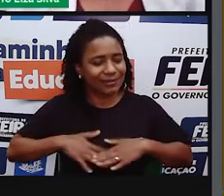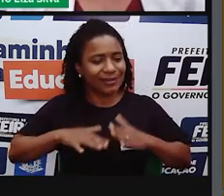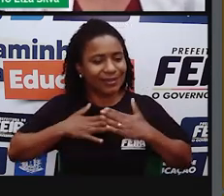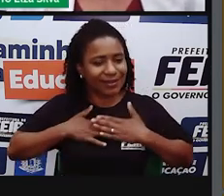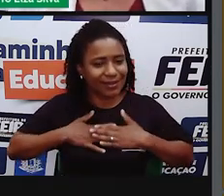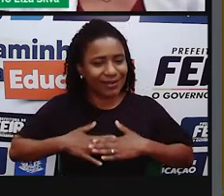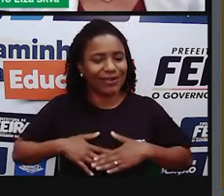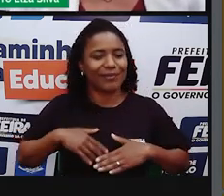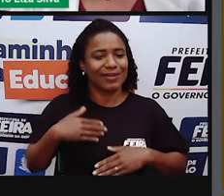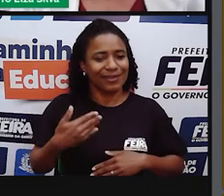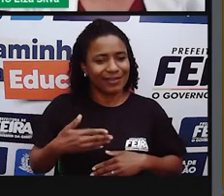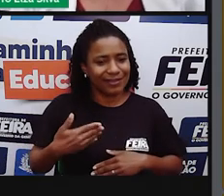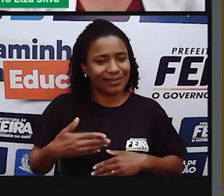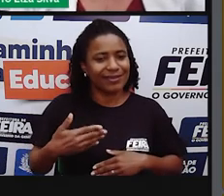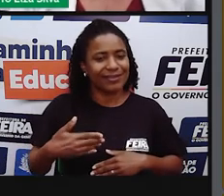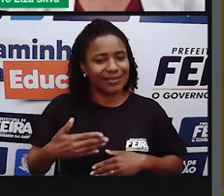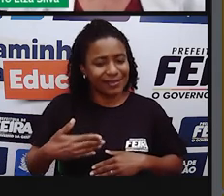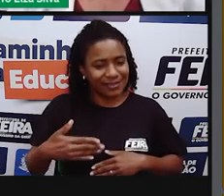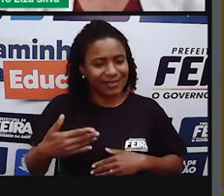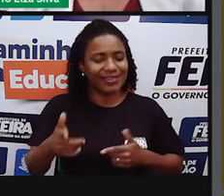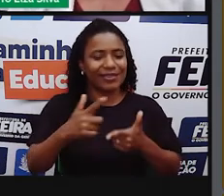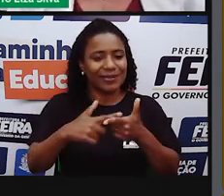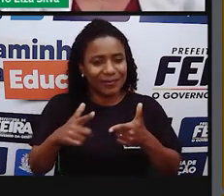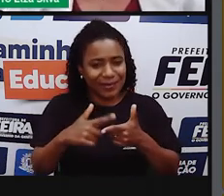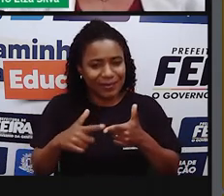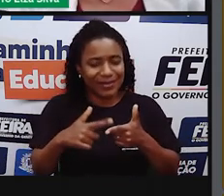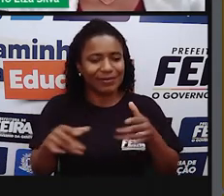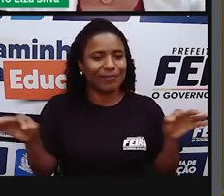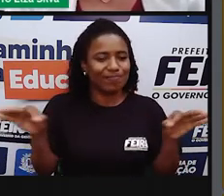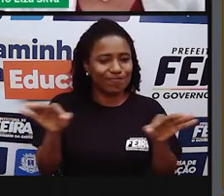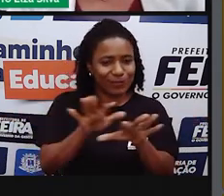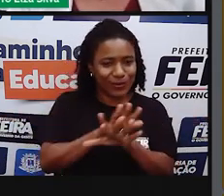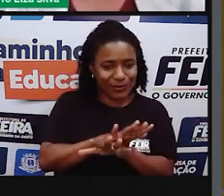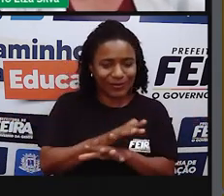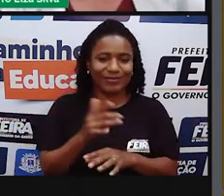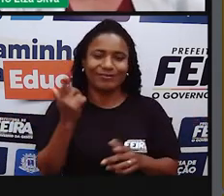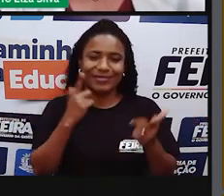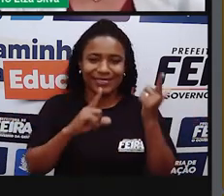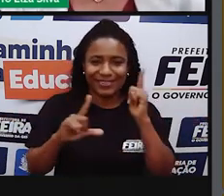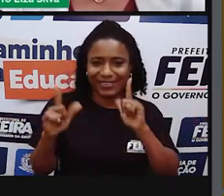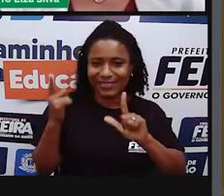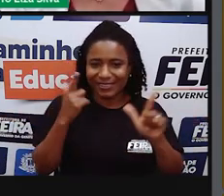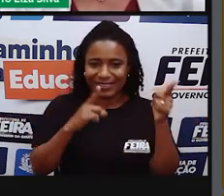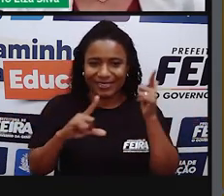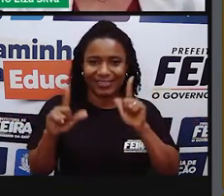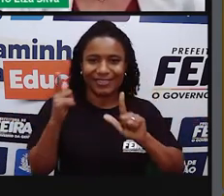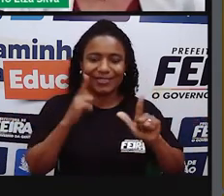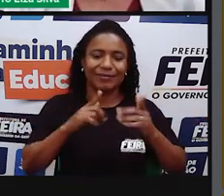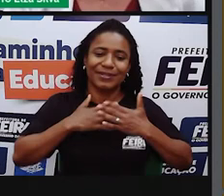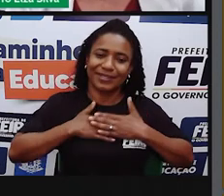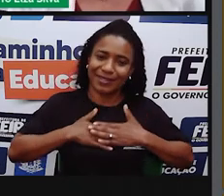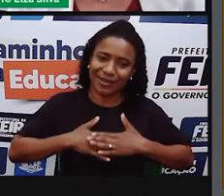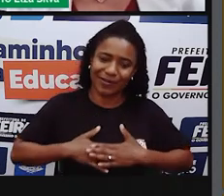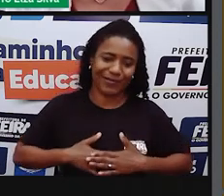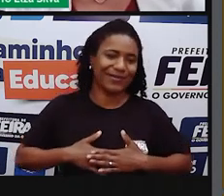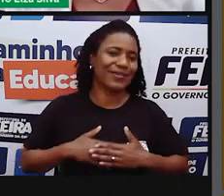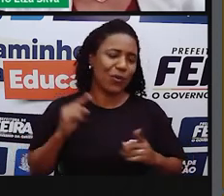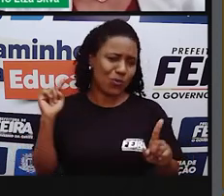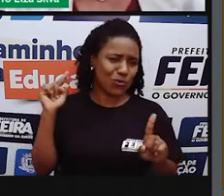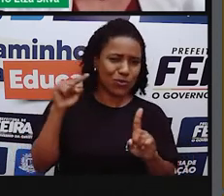conseguir solucionar um problema, você vai conseguir conquistar algo que está no seu rol de